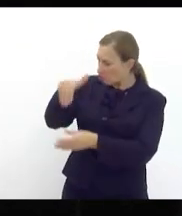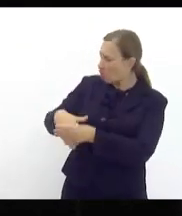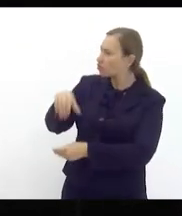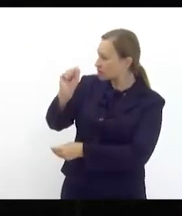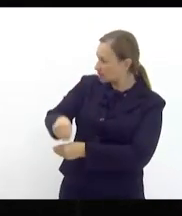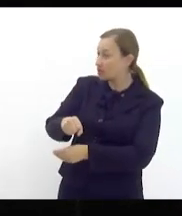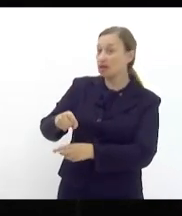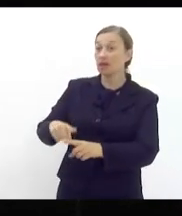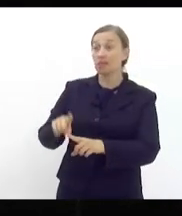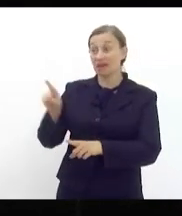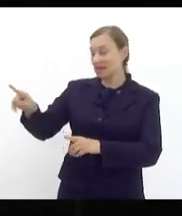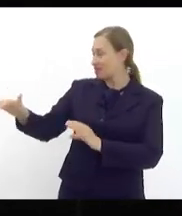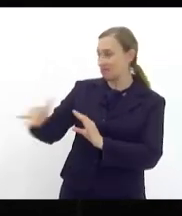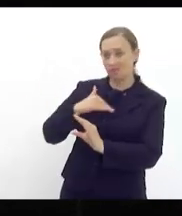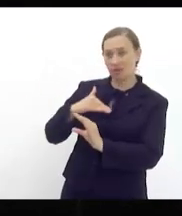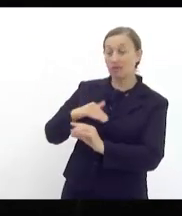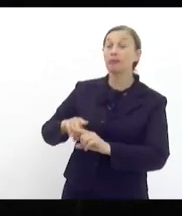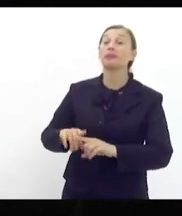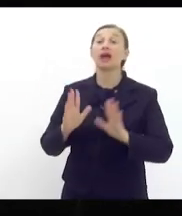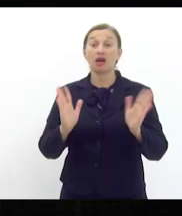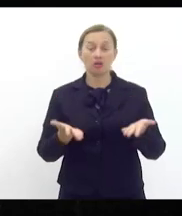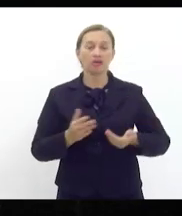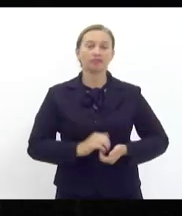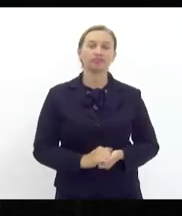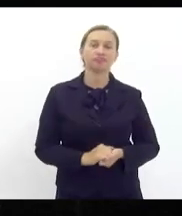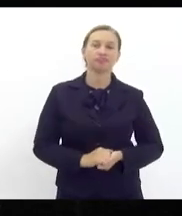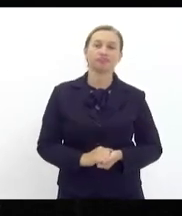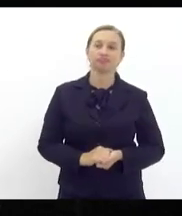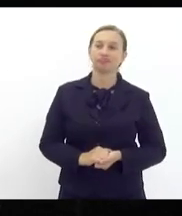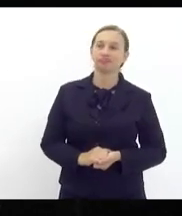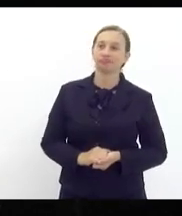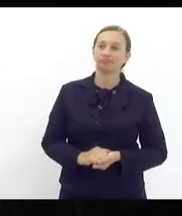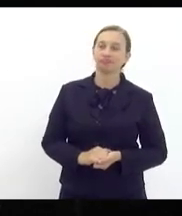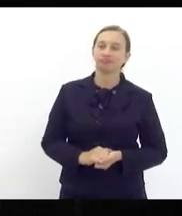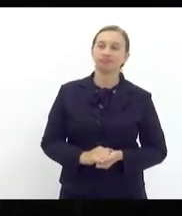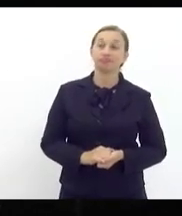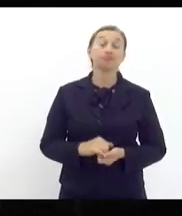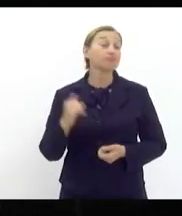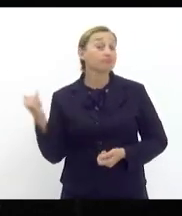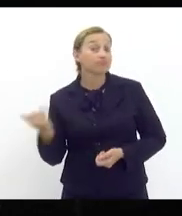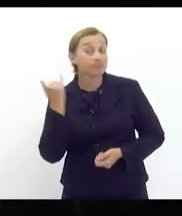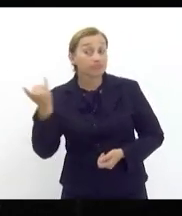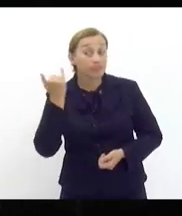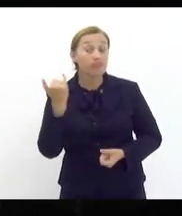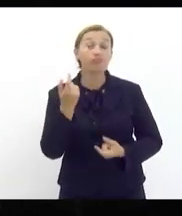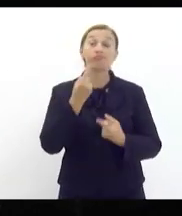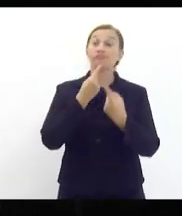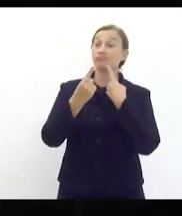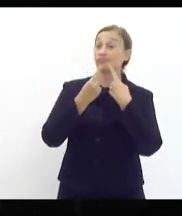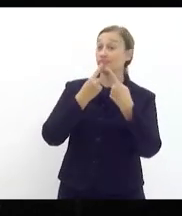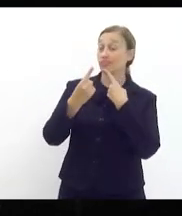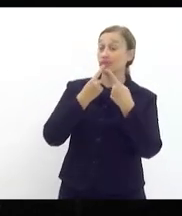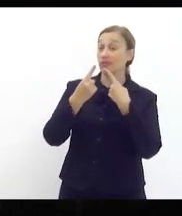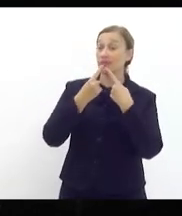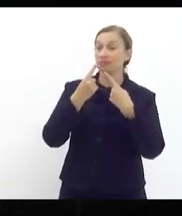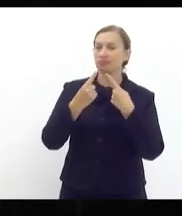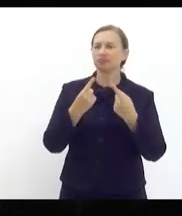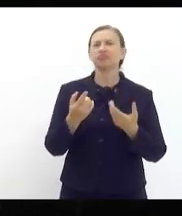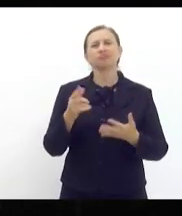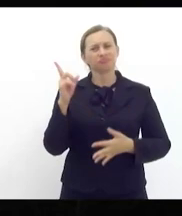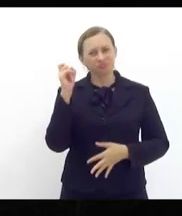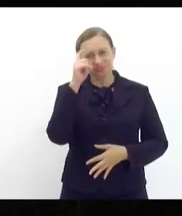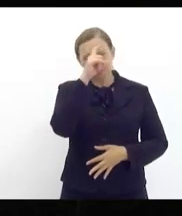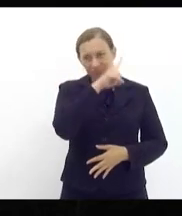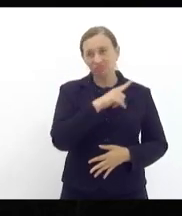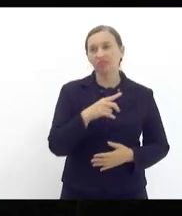pena que ele não manda agora agora o que é importante a gente discutir é difícil